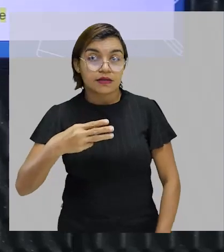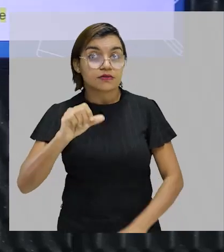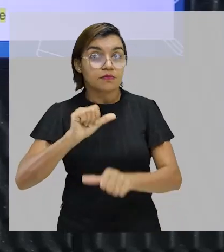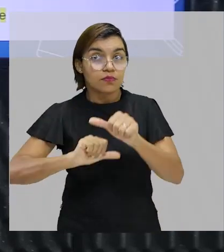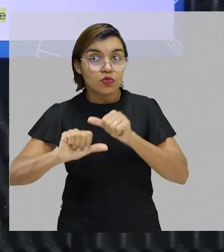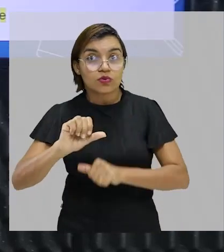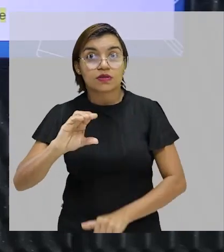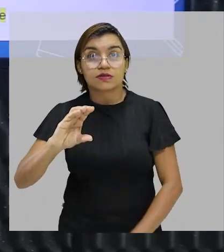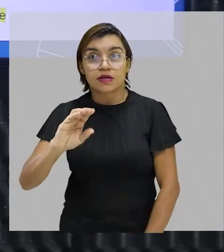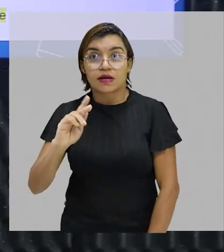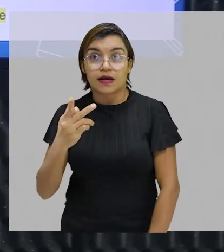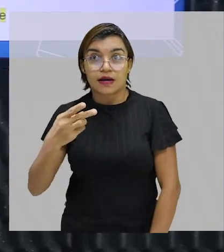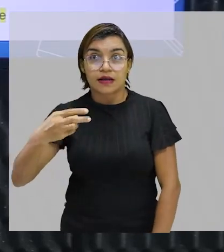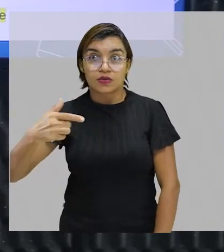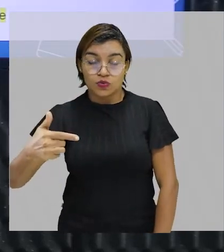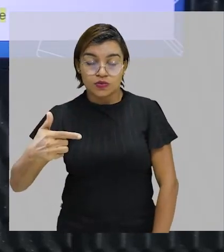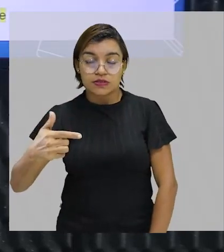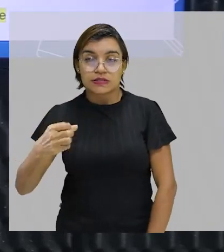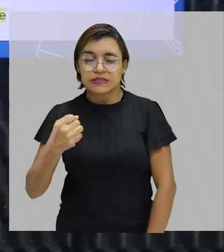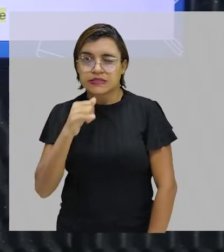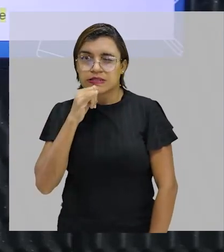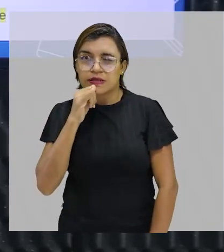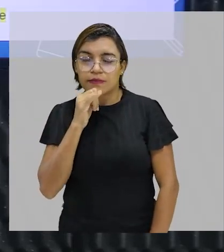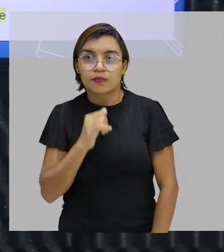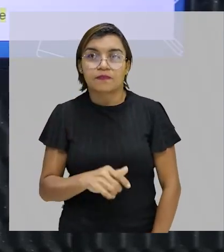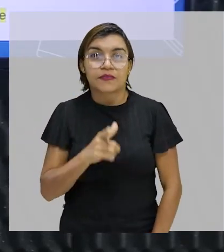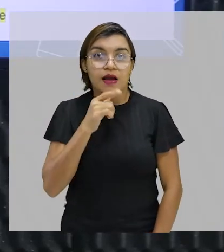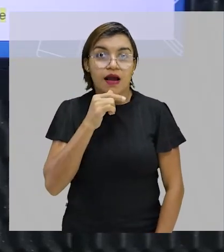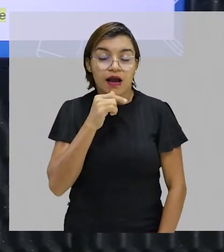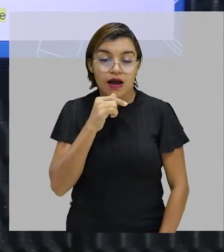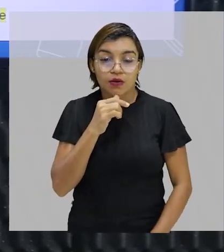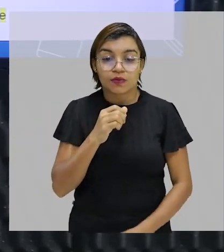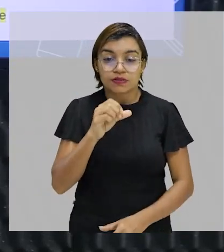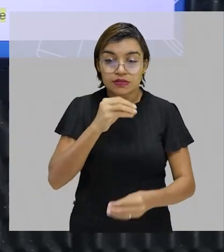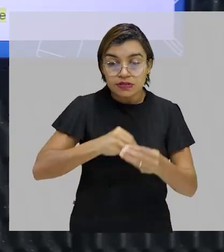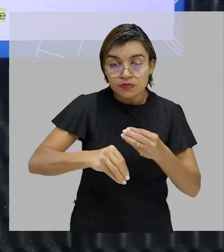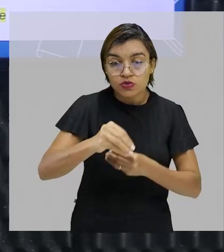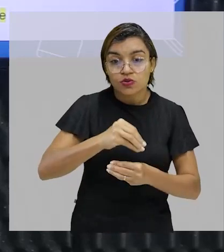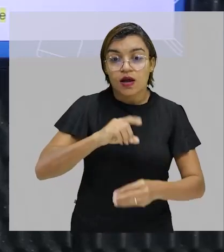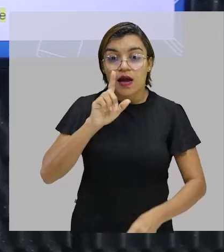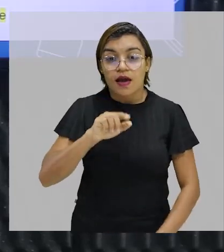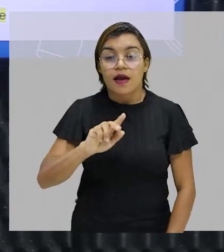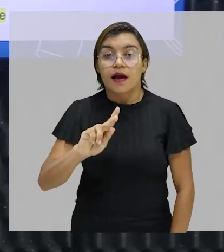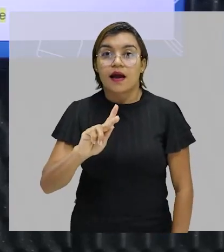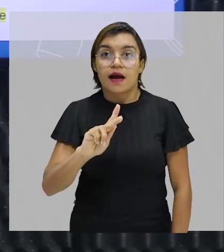HOH, se juntarmos, dá água, H2O. Por isso, reação de